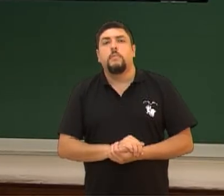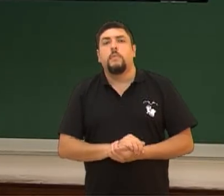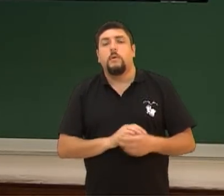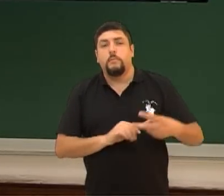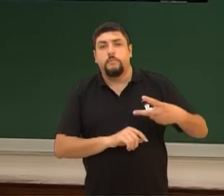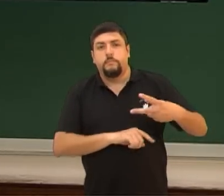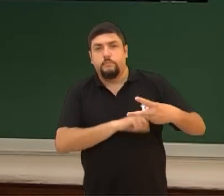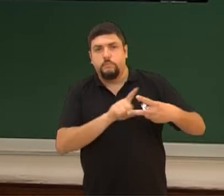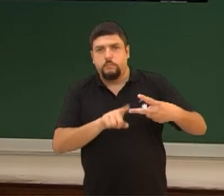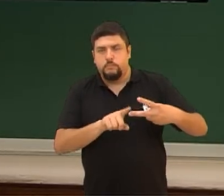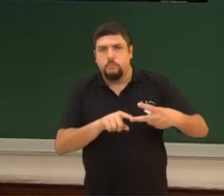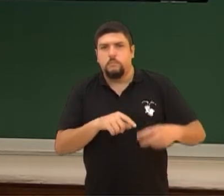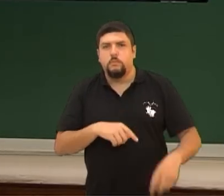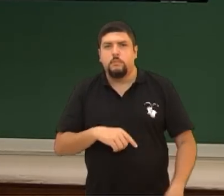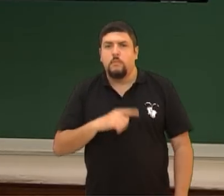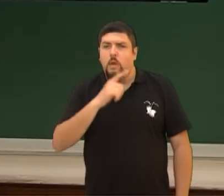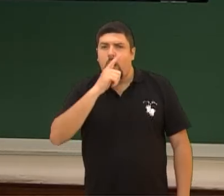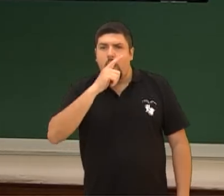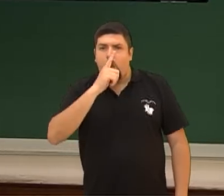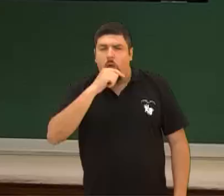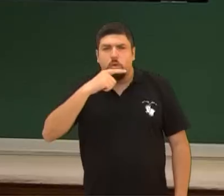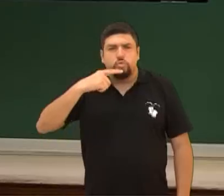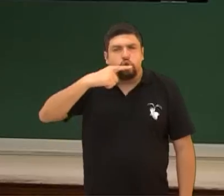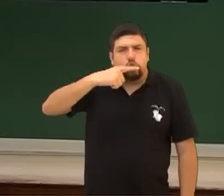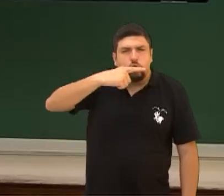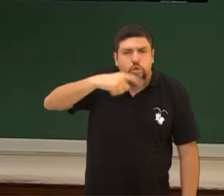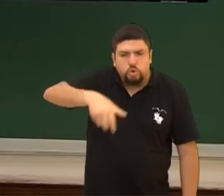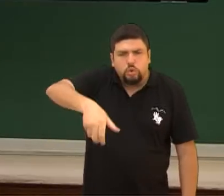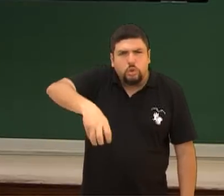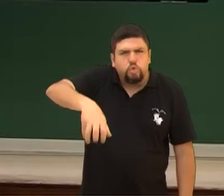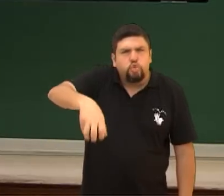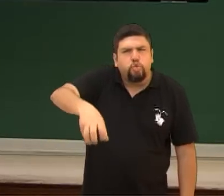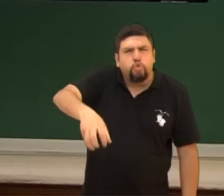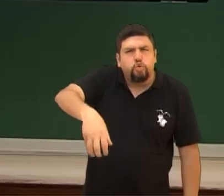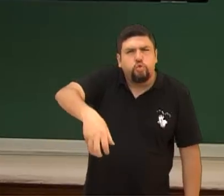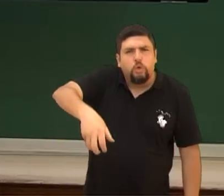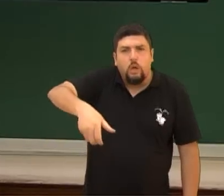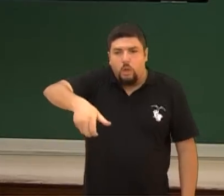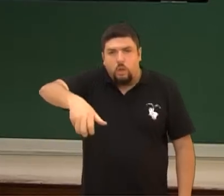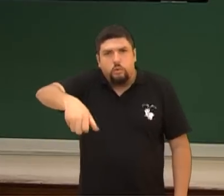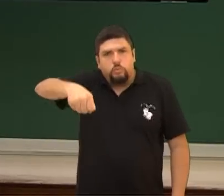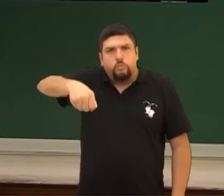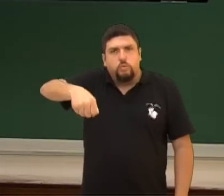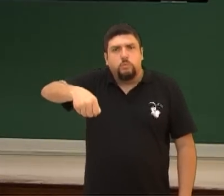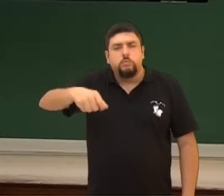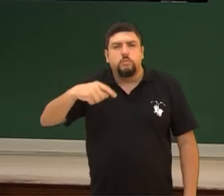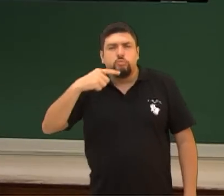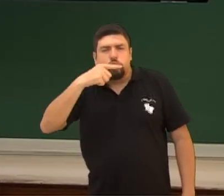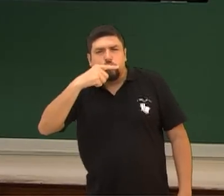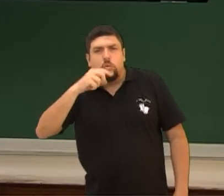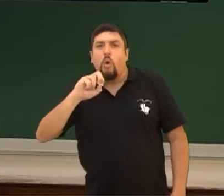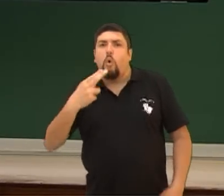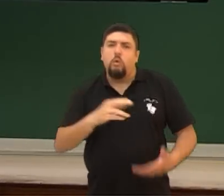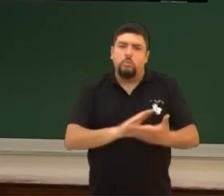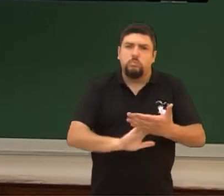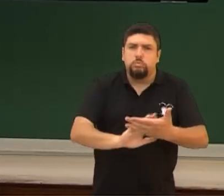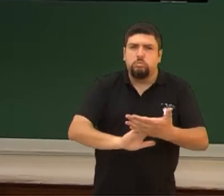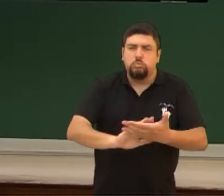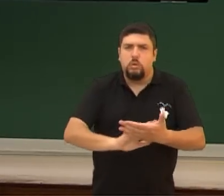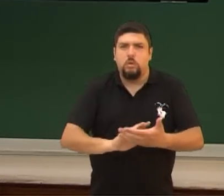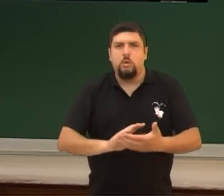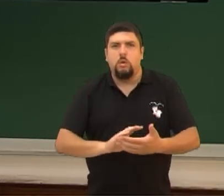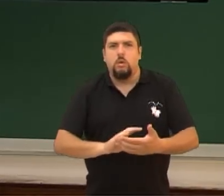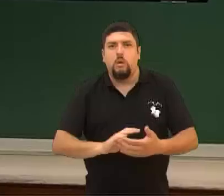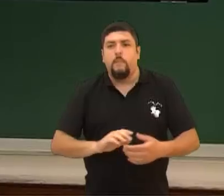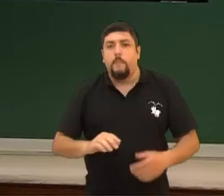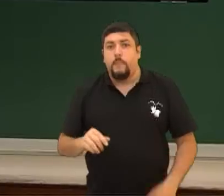ao fechamento da torneira ao escovar os dentes ou lavar a louça. Então, 74% dos entrevistados